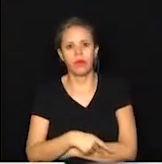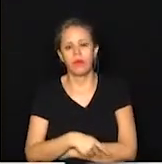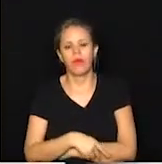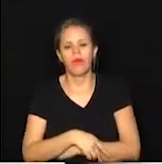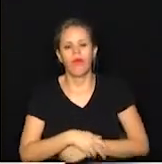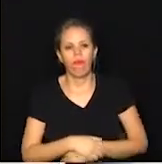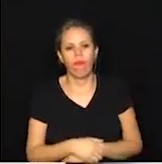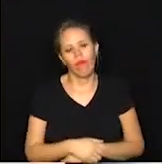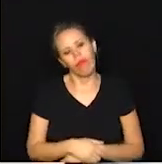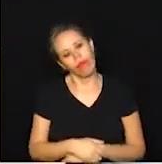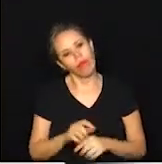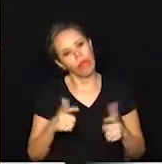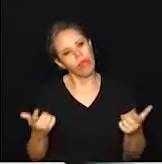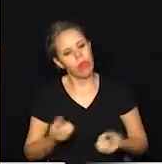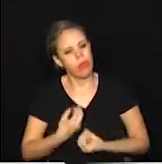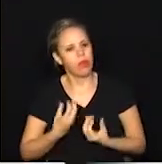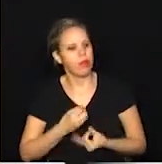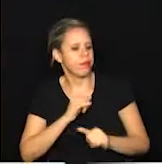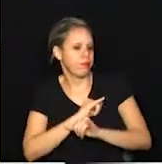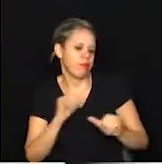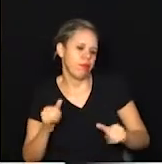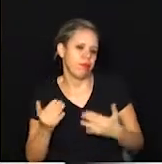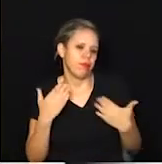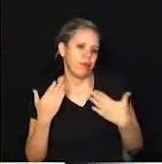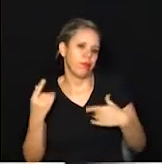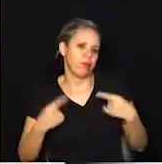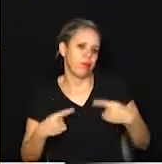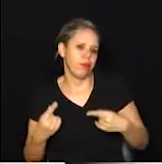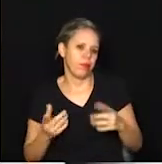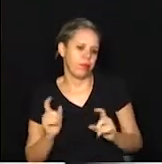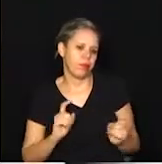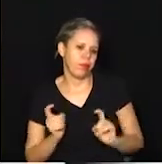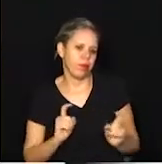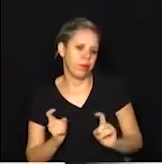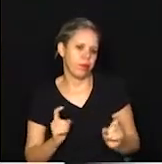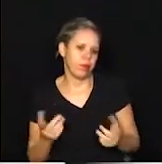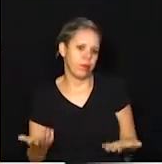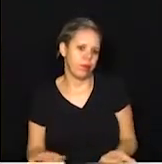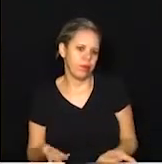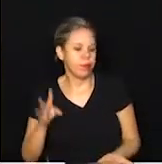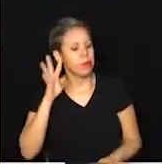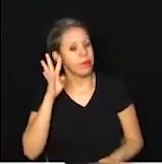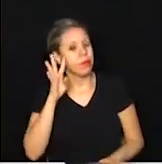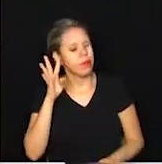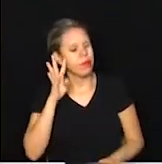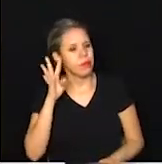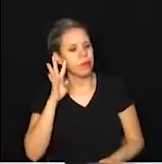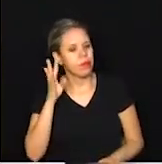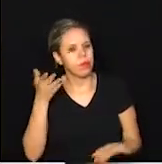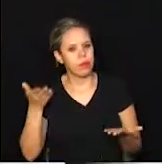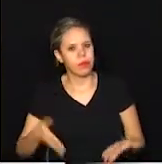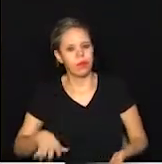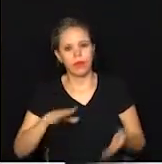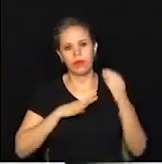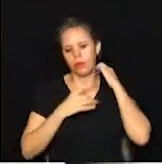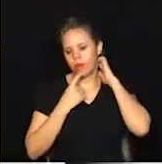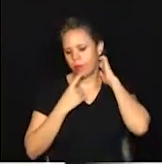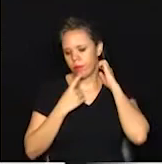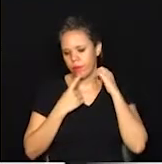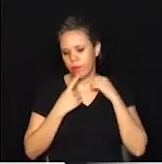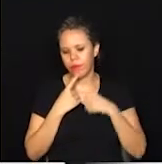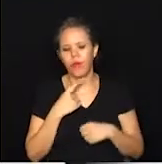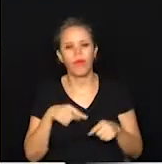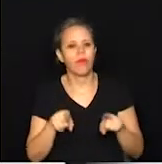certamente a maior informação, o maior debate desta reunião nesta quarta-feira aqui na cidade de Campinas. Vão